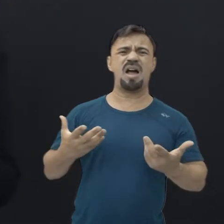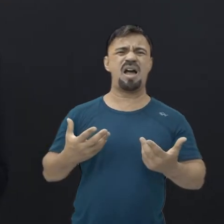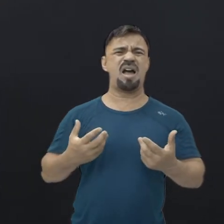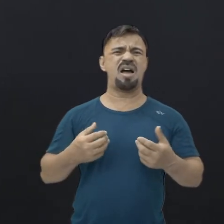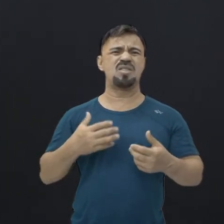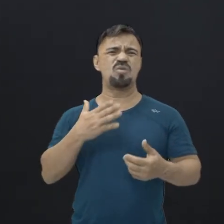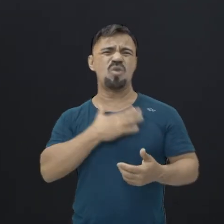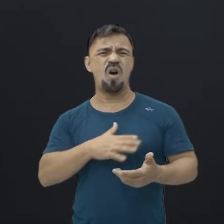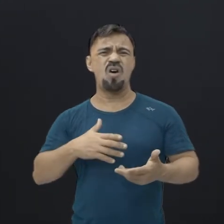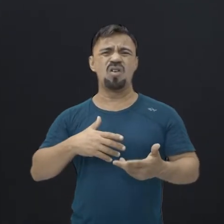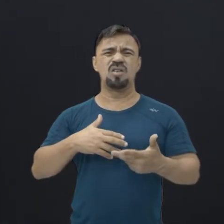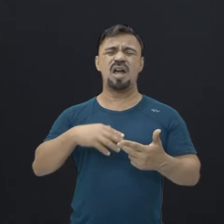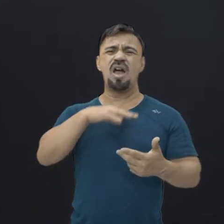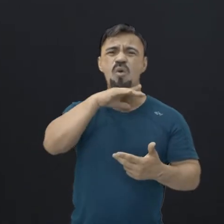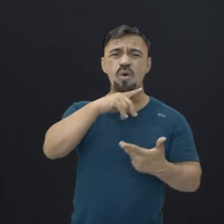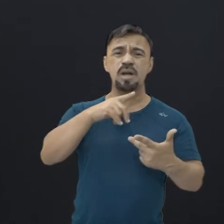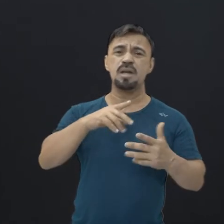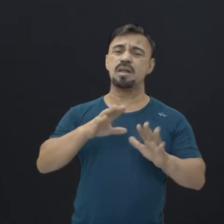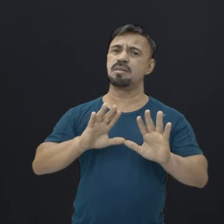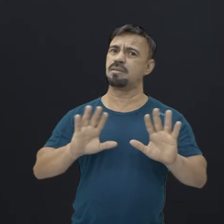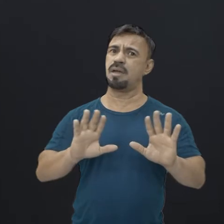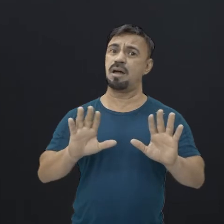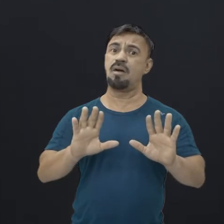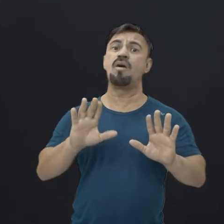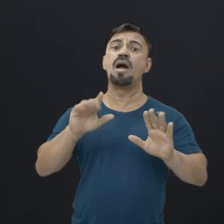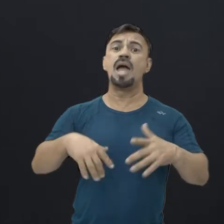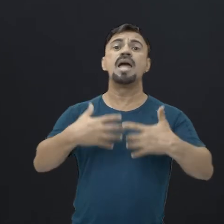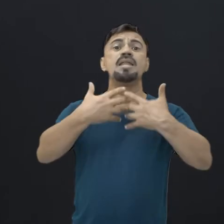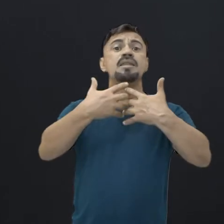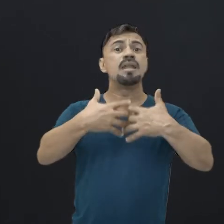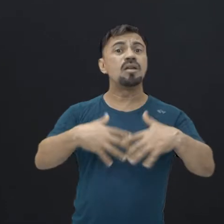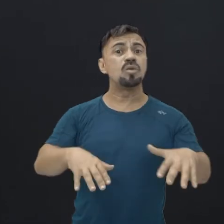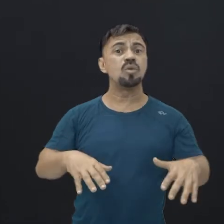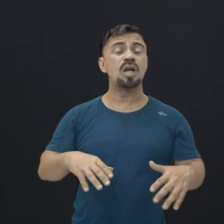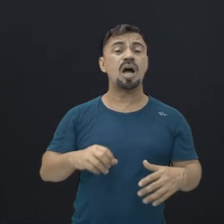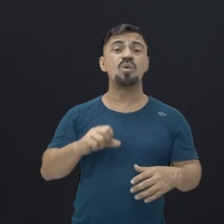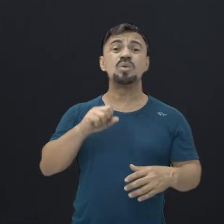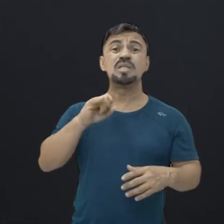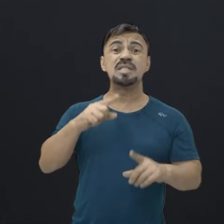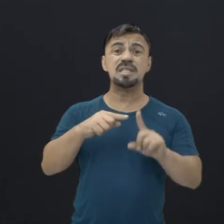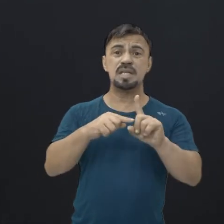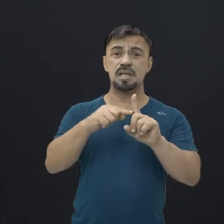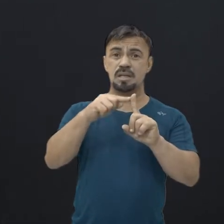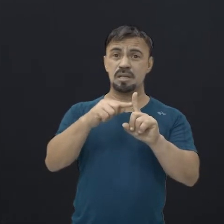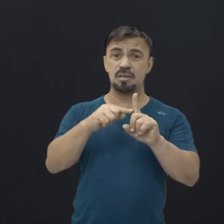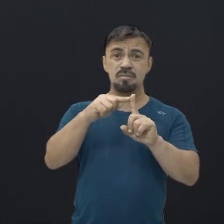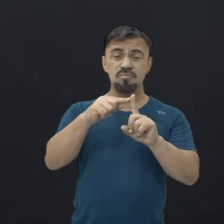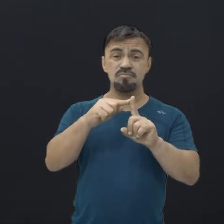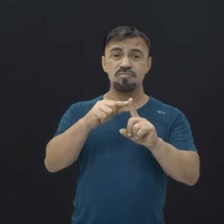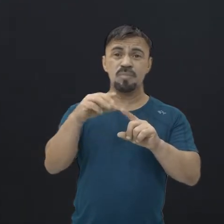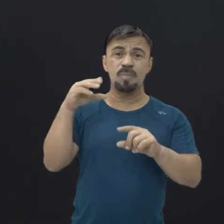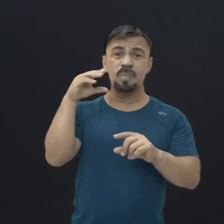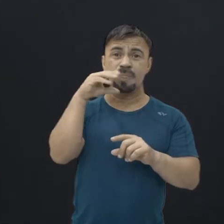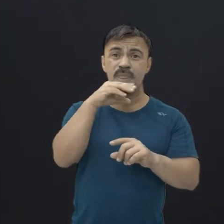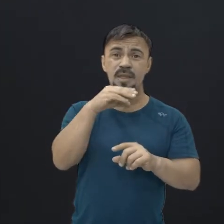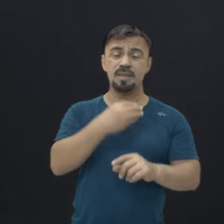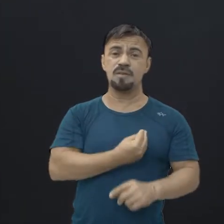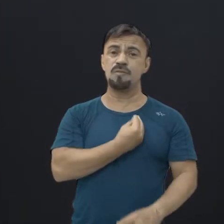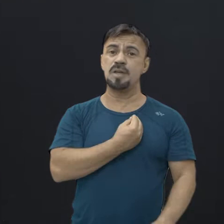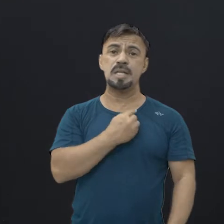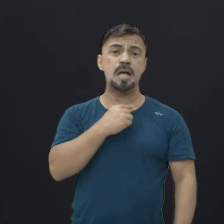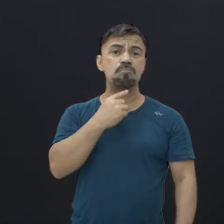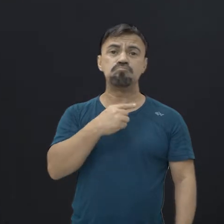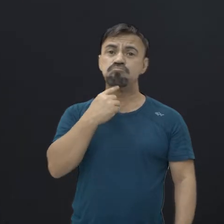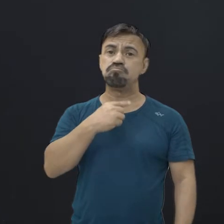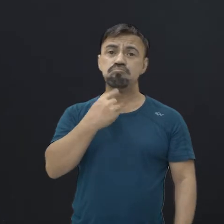porcaria. Não, o efeito estufa ele é natural. Não teria vida na Terra se não fosse assim. Pensa no exemplo que eu te falei.